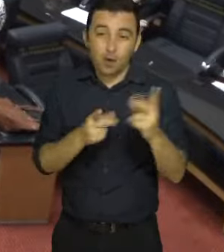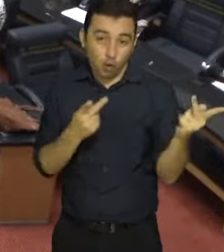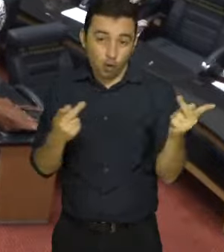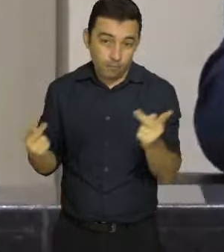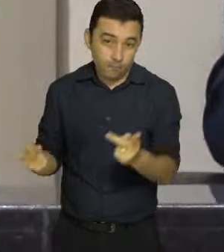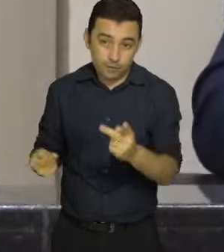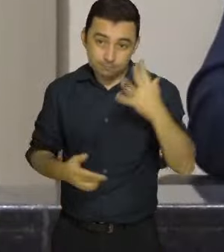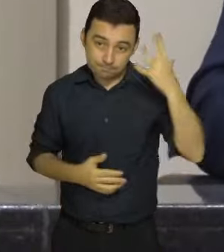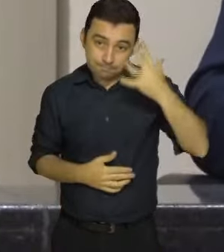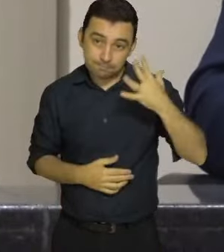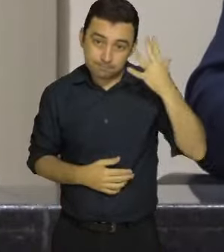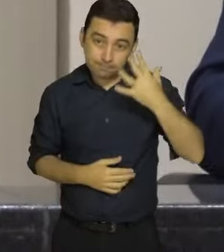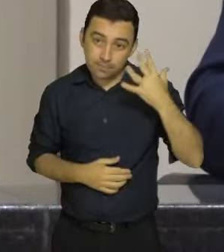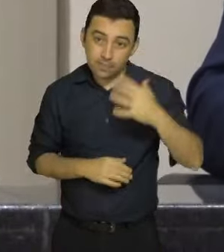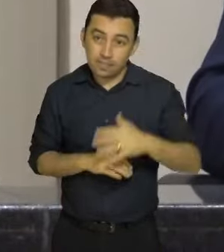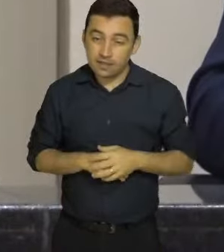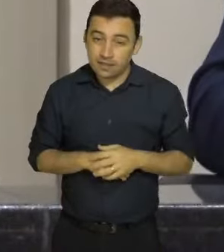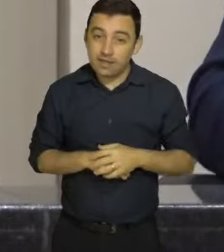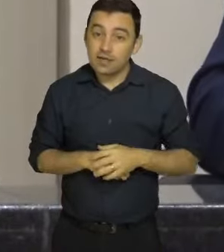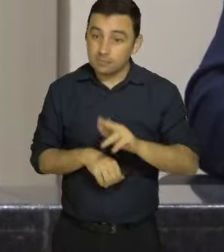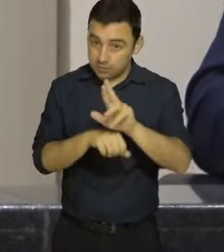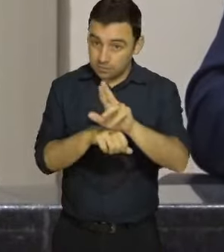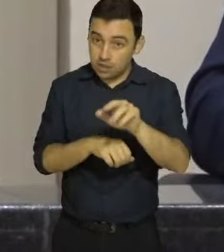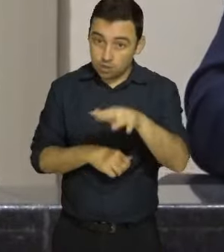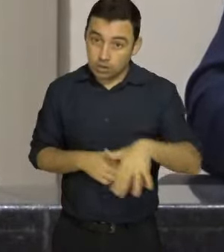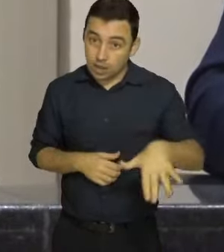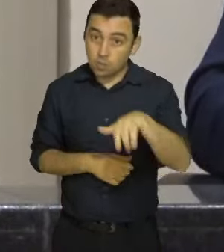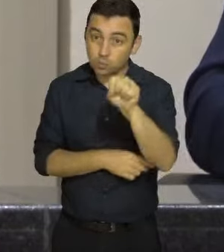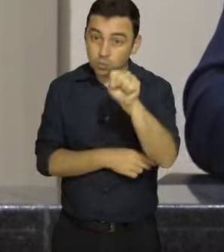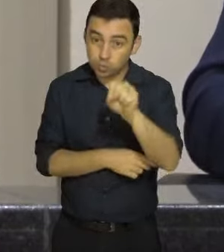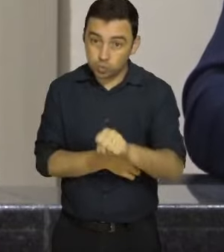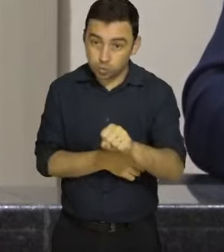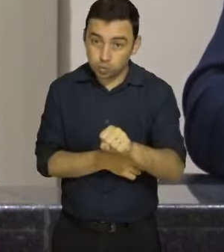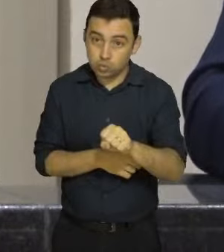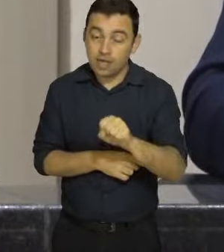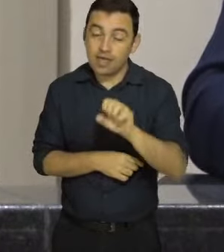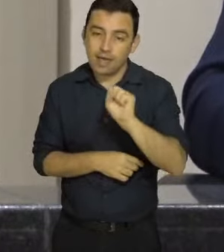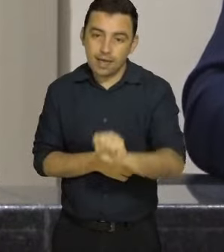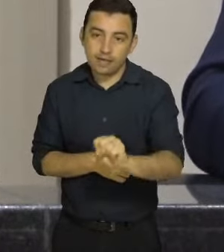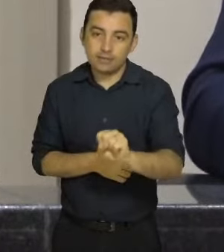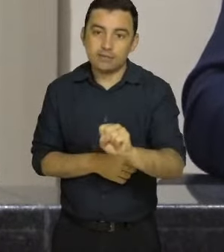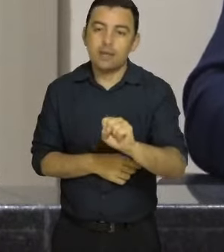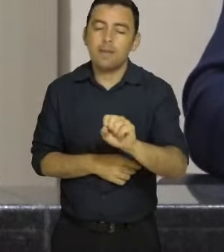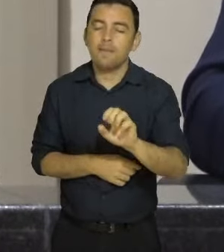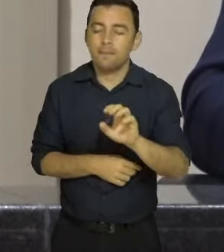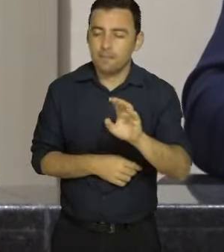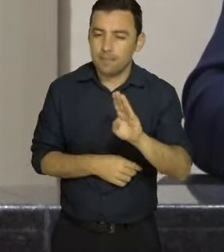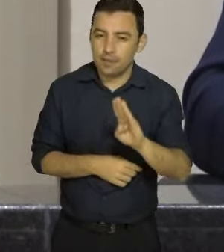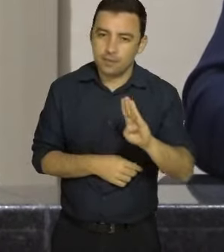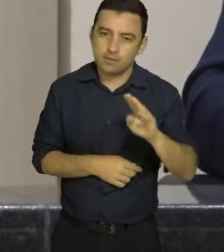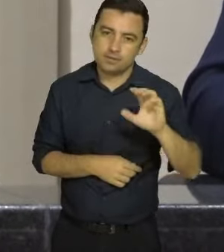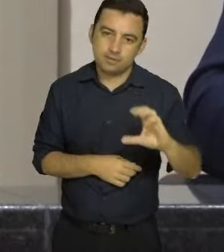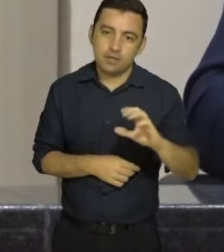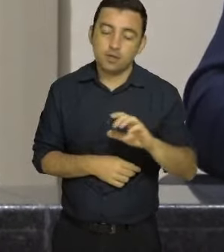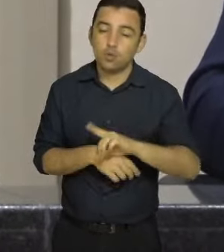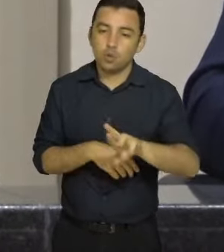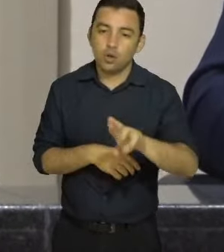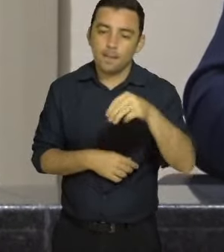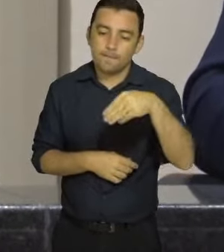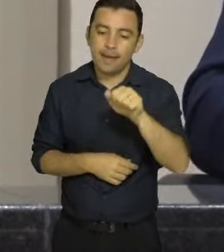fazer uso da palavra, em nome da Regional Sul da SBPC, a doutora Maria